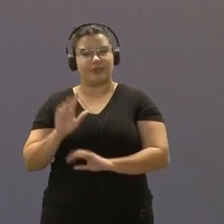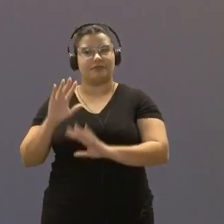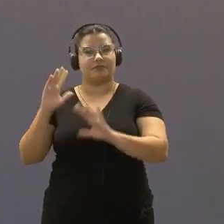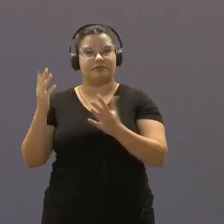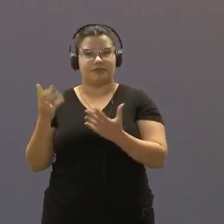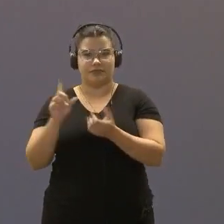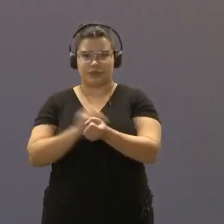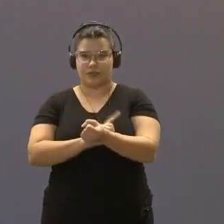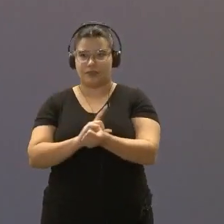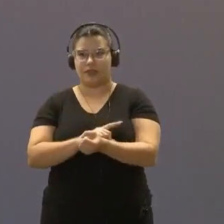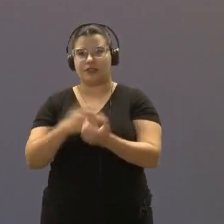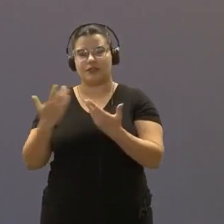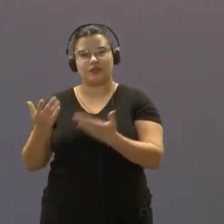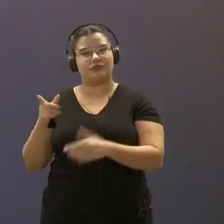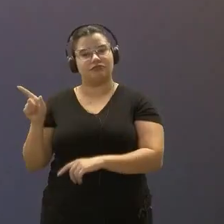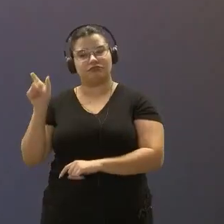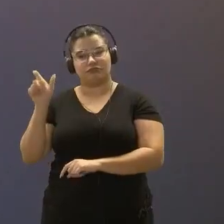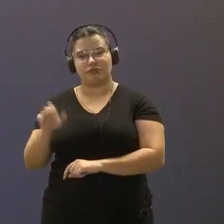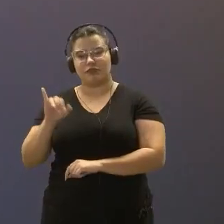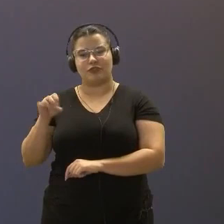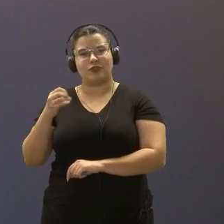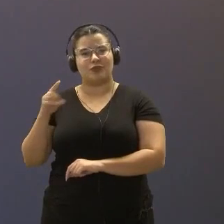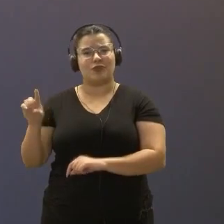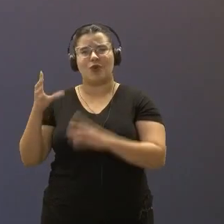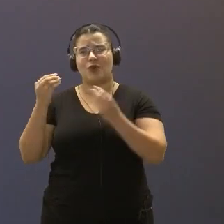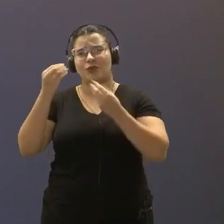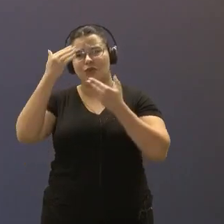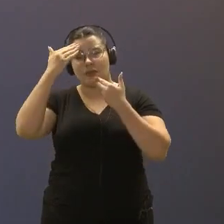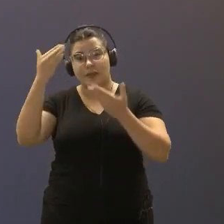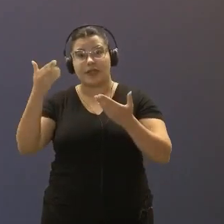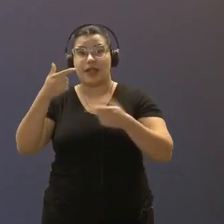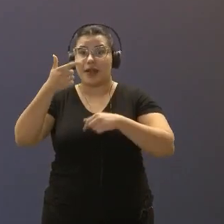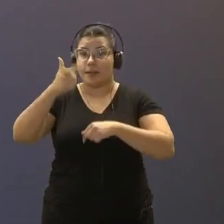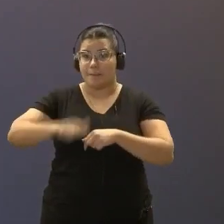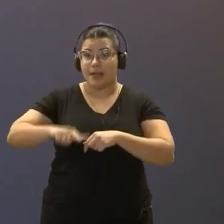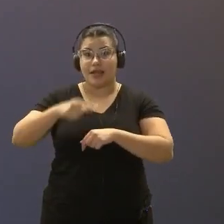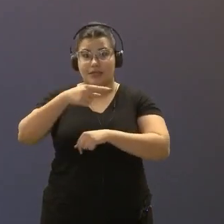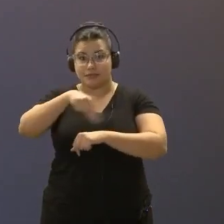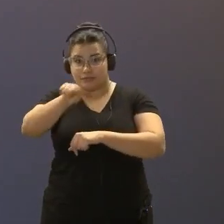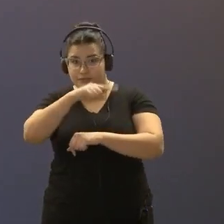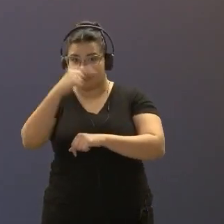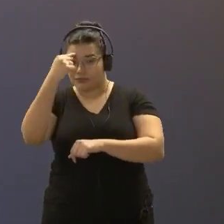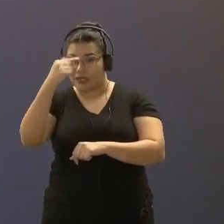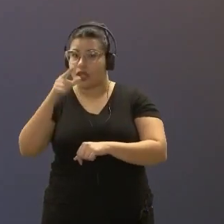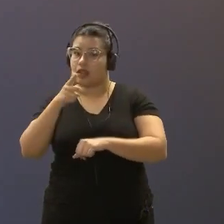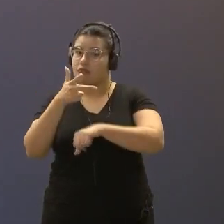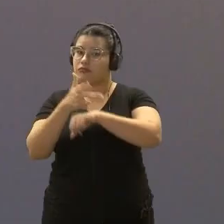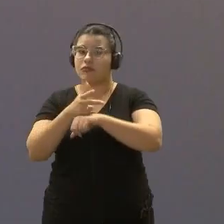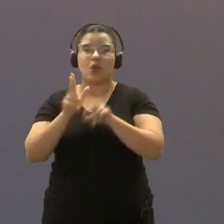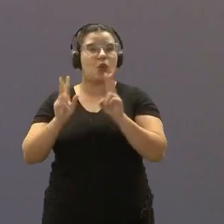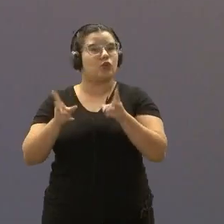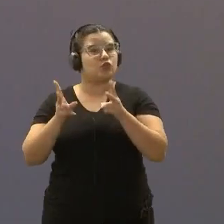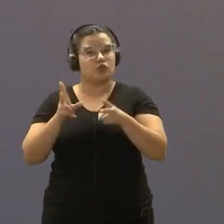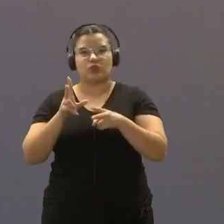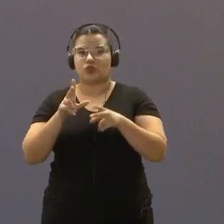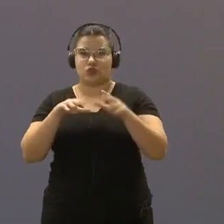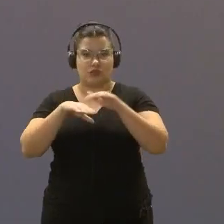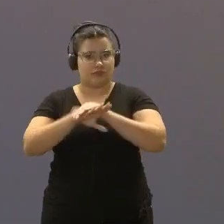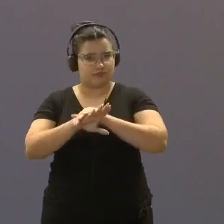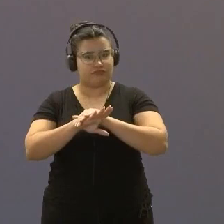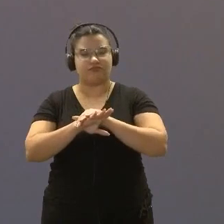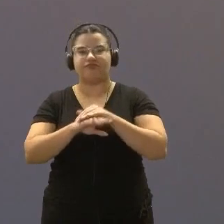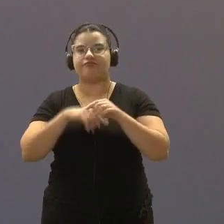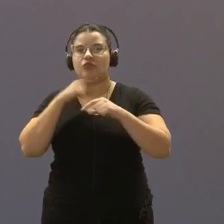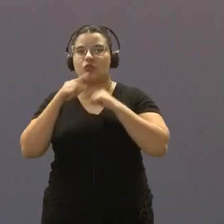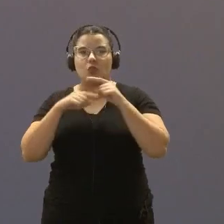Então, doutor João, a gente só pode agradecer sua presença. Eu gostaria de lembrar para vocês que a live vai ficar gravada, então as dúvidas que